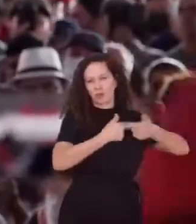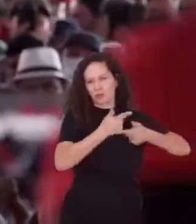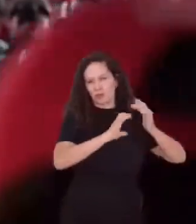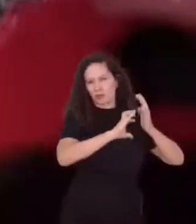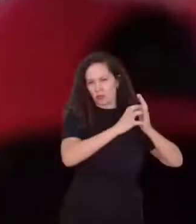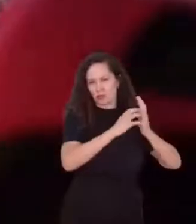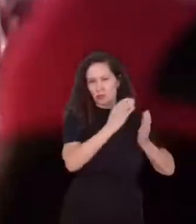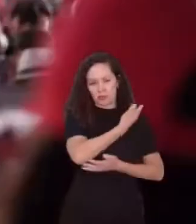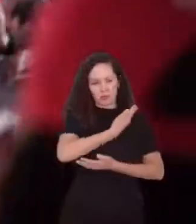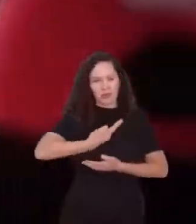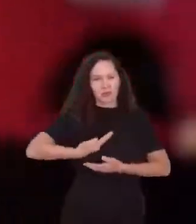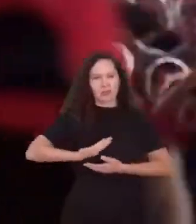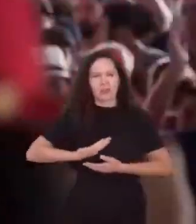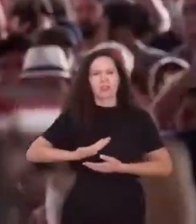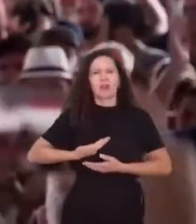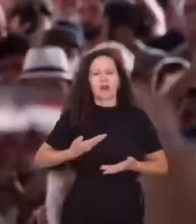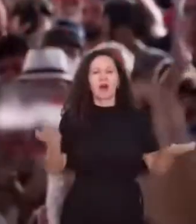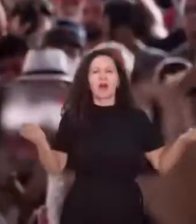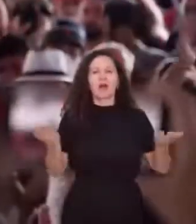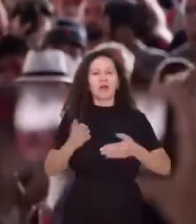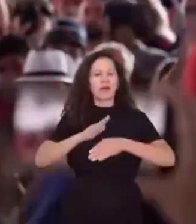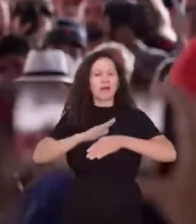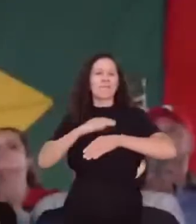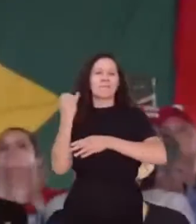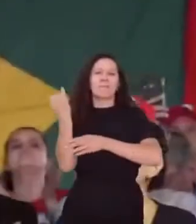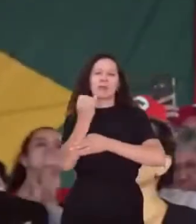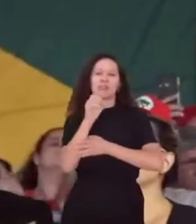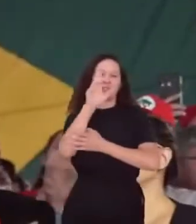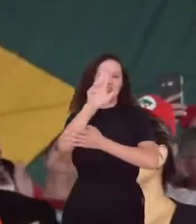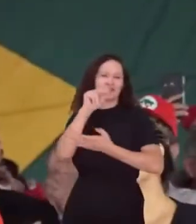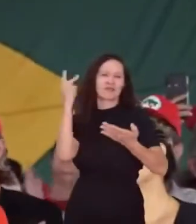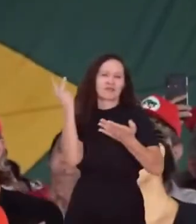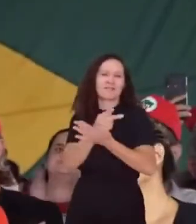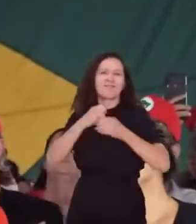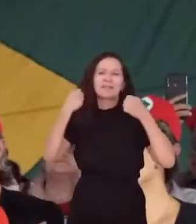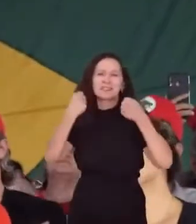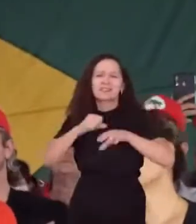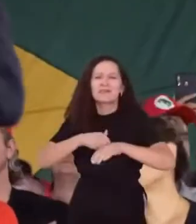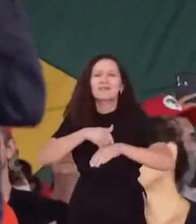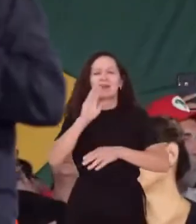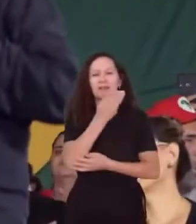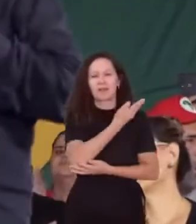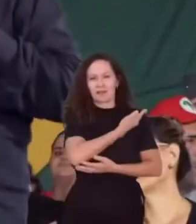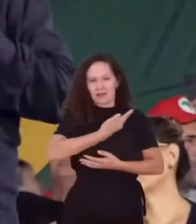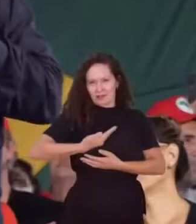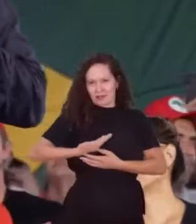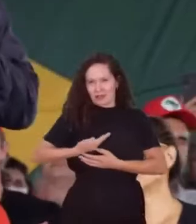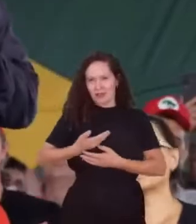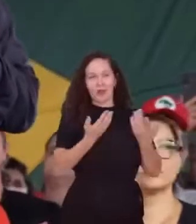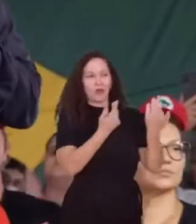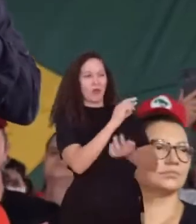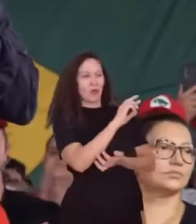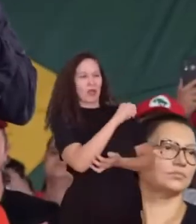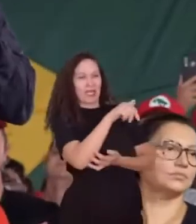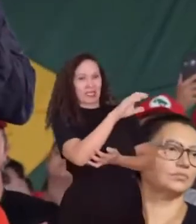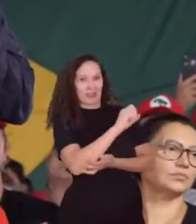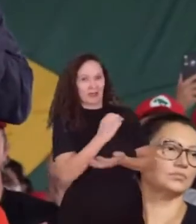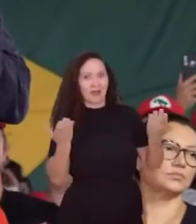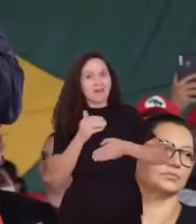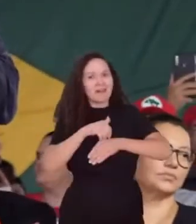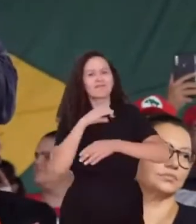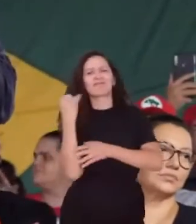agora. Nunca esse país precisou de um governador como o Riquião como agora. E eu tenho